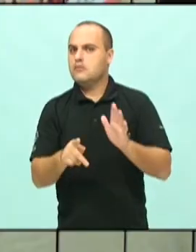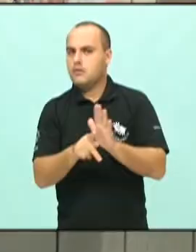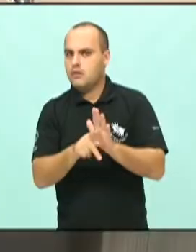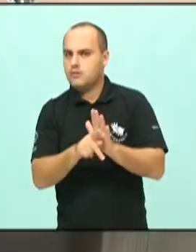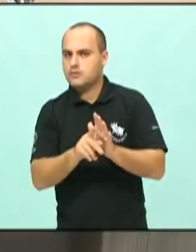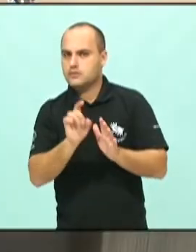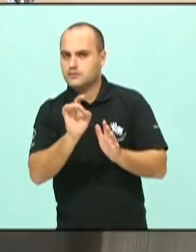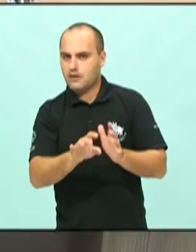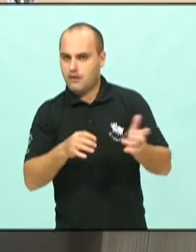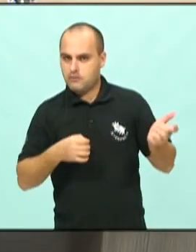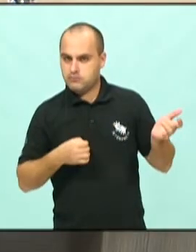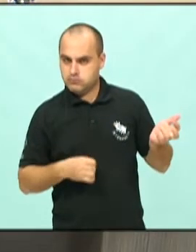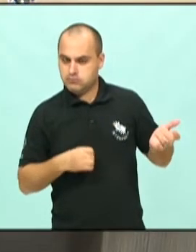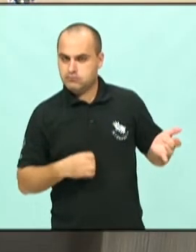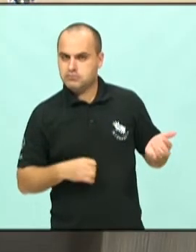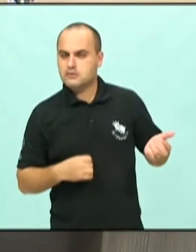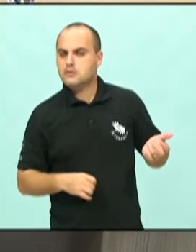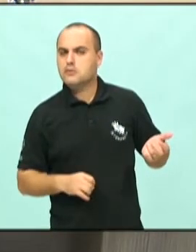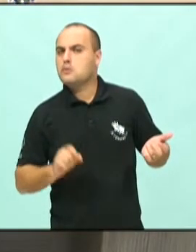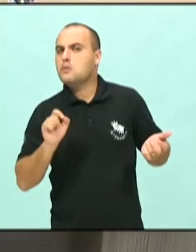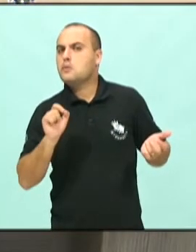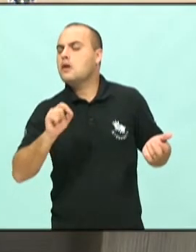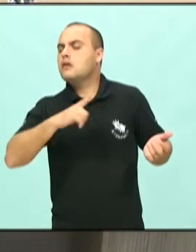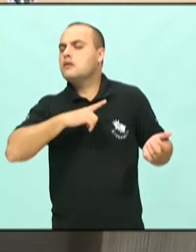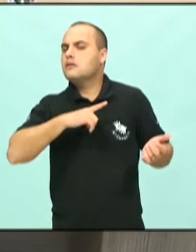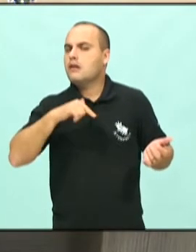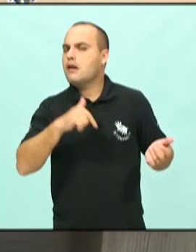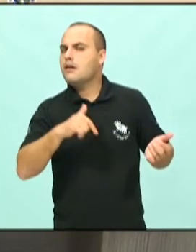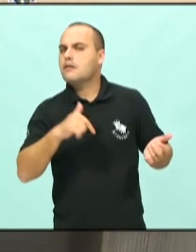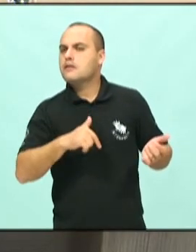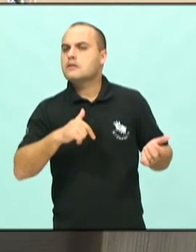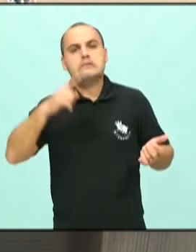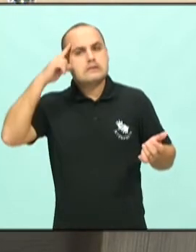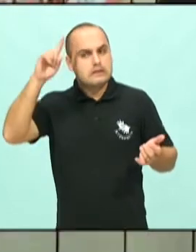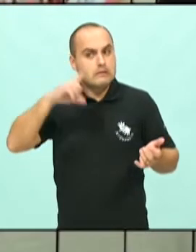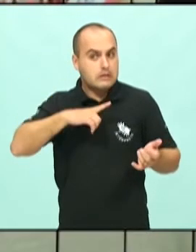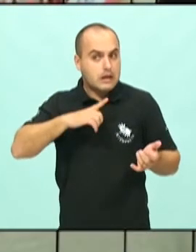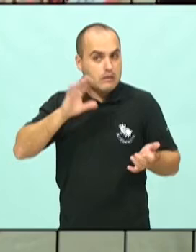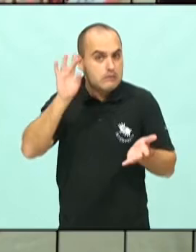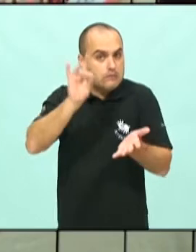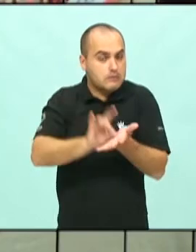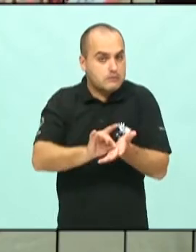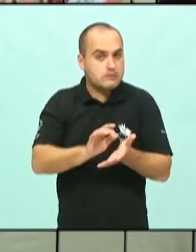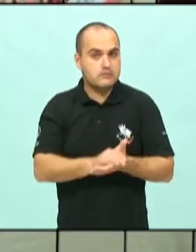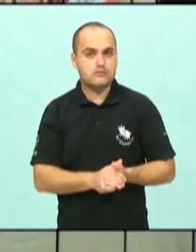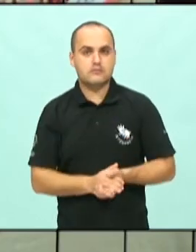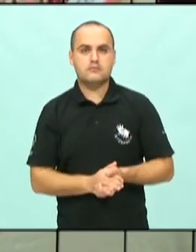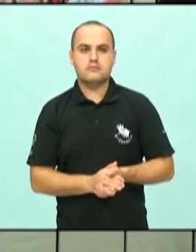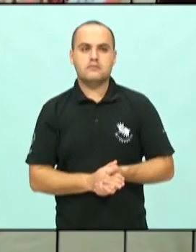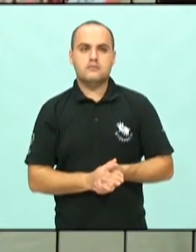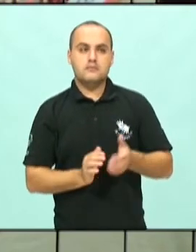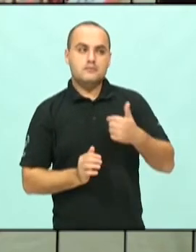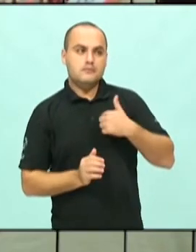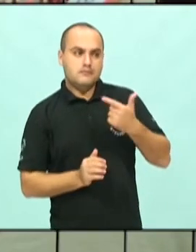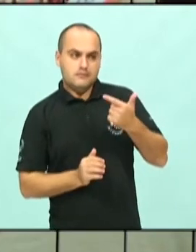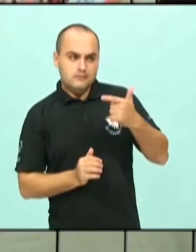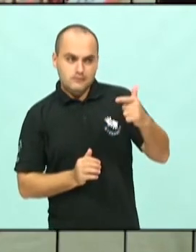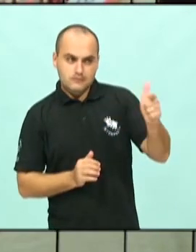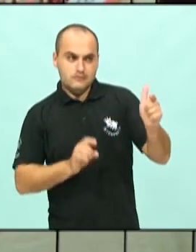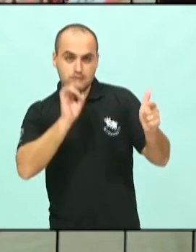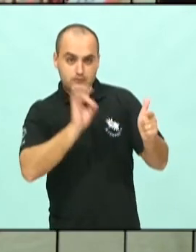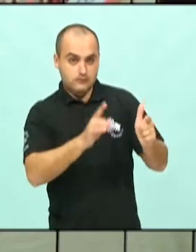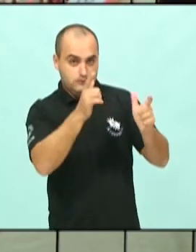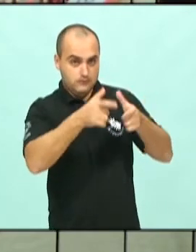para a questão instrumental. O que vem por aí? Para quando que vem esse trabalho? Então, eu ainda não tinha na minha carreira um disco só de